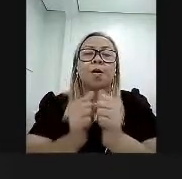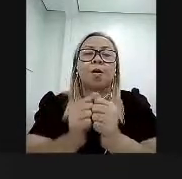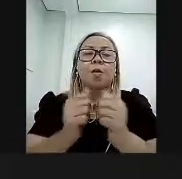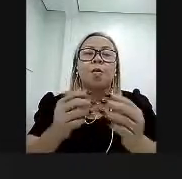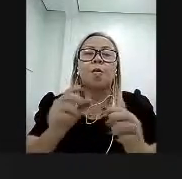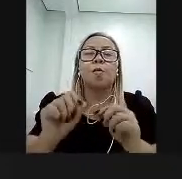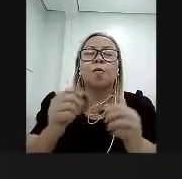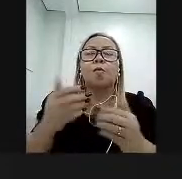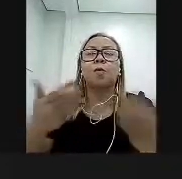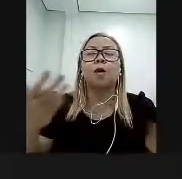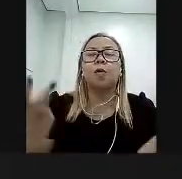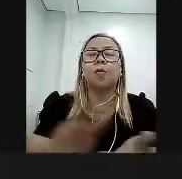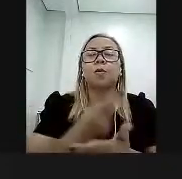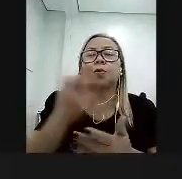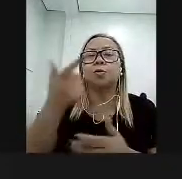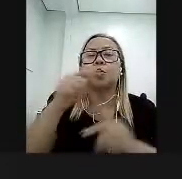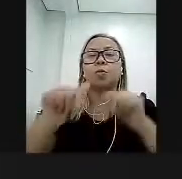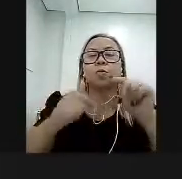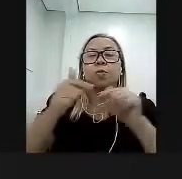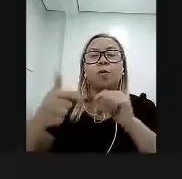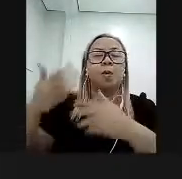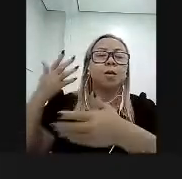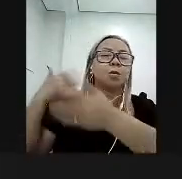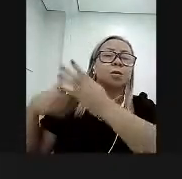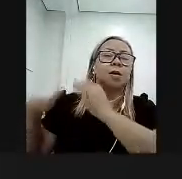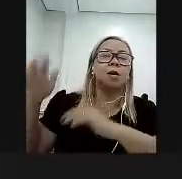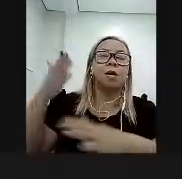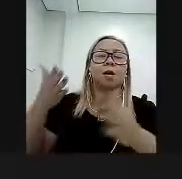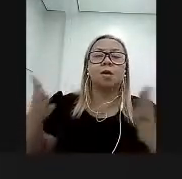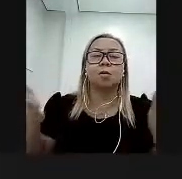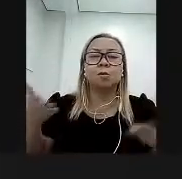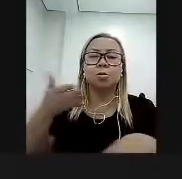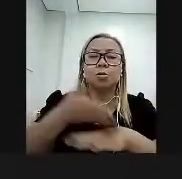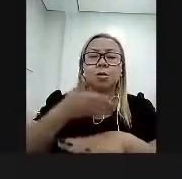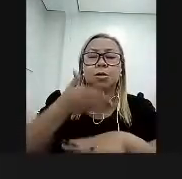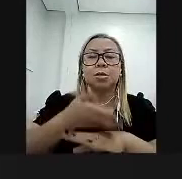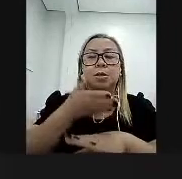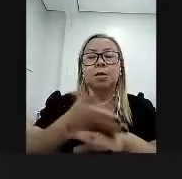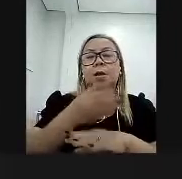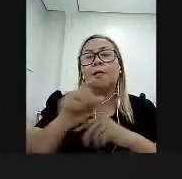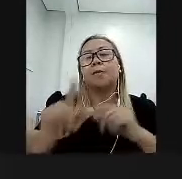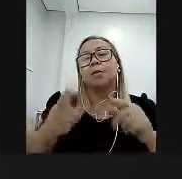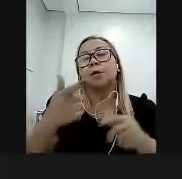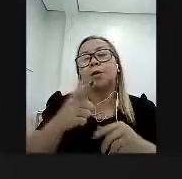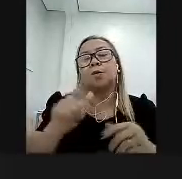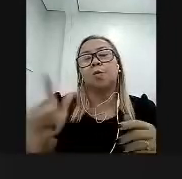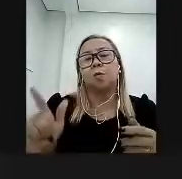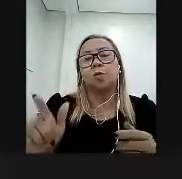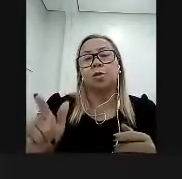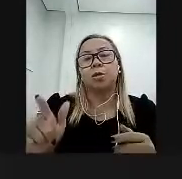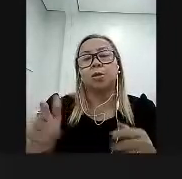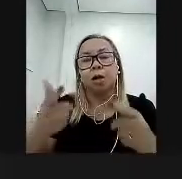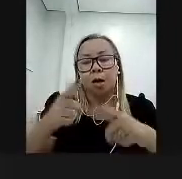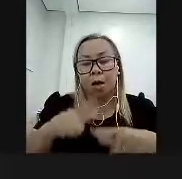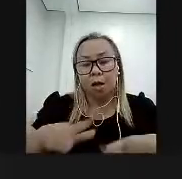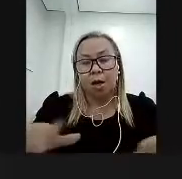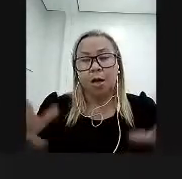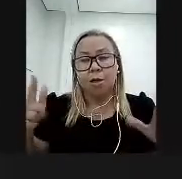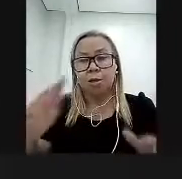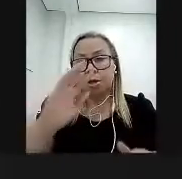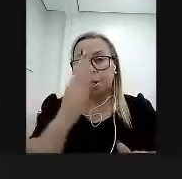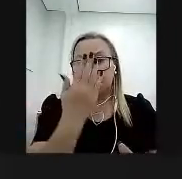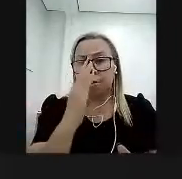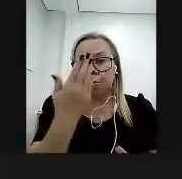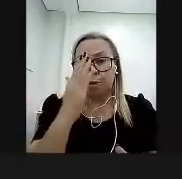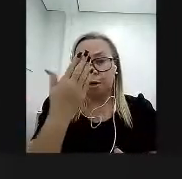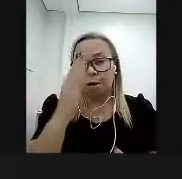outros trabalhos anteriores de intervenção, onde esse espelhamento da paisagem é o